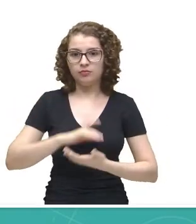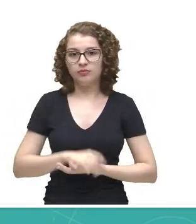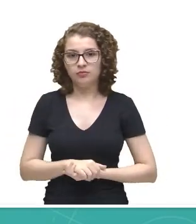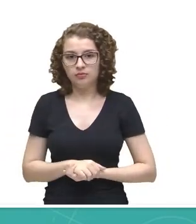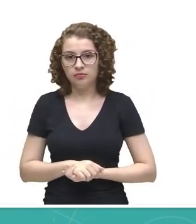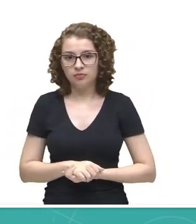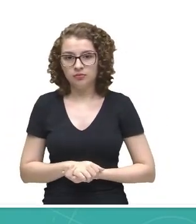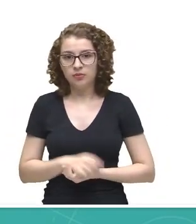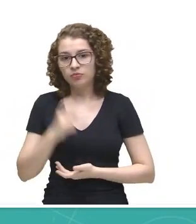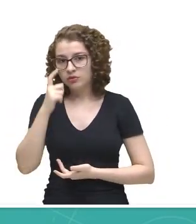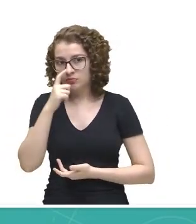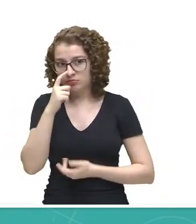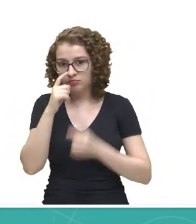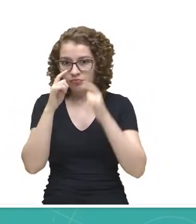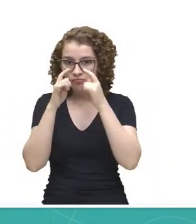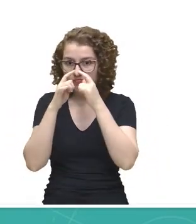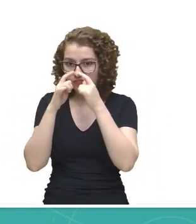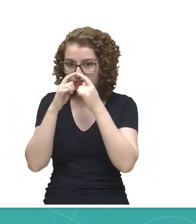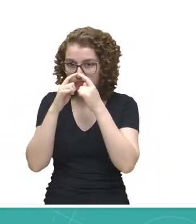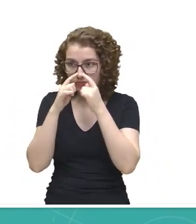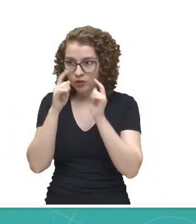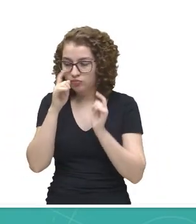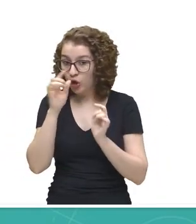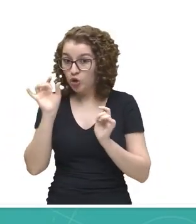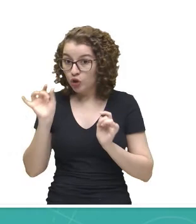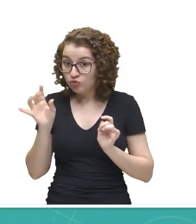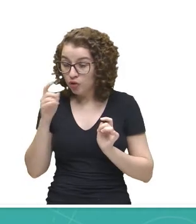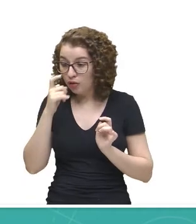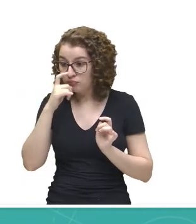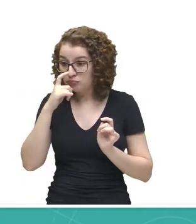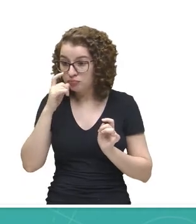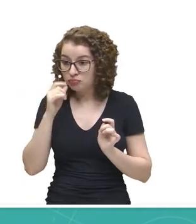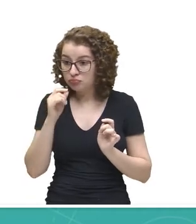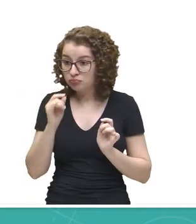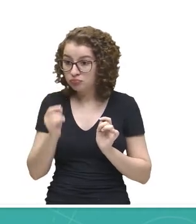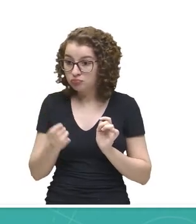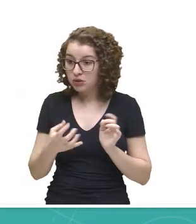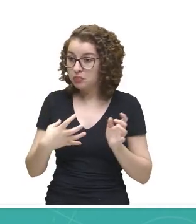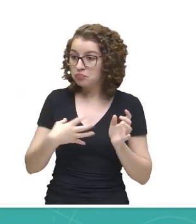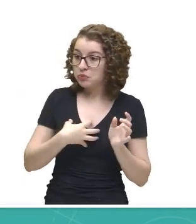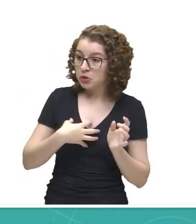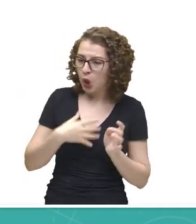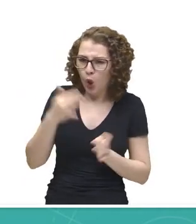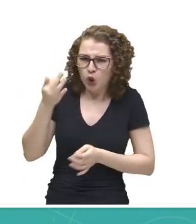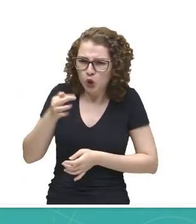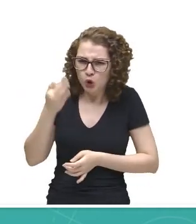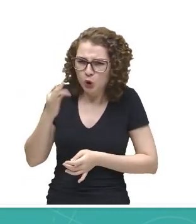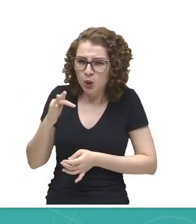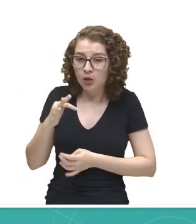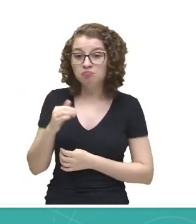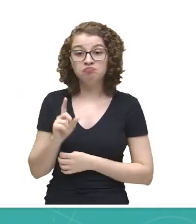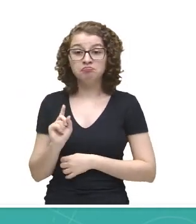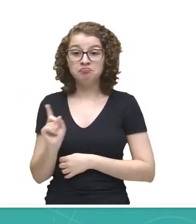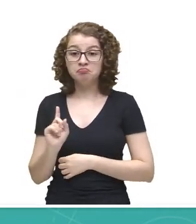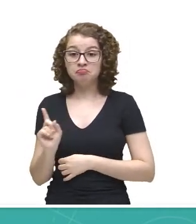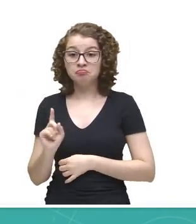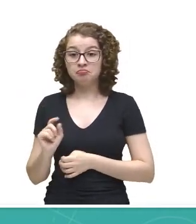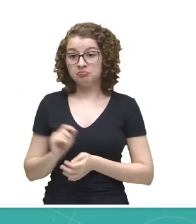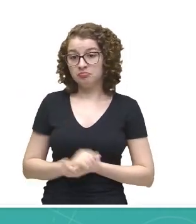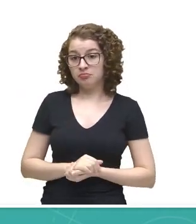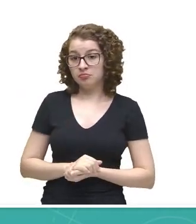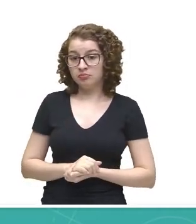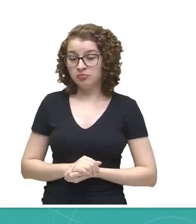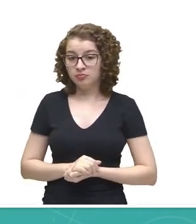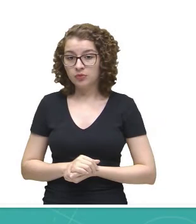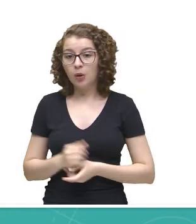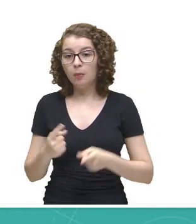tecido cartilaginoso, somente com ele, a pessoa não vai sentir dor, tá? Com esse tecido, porque ele não é